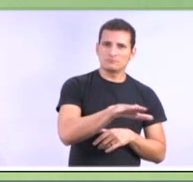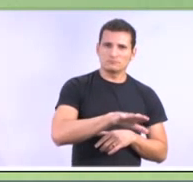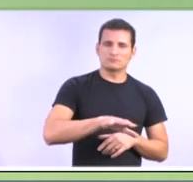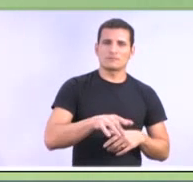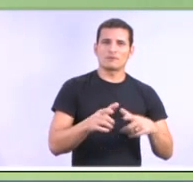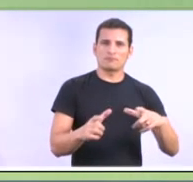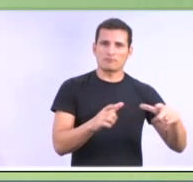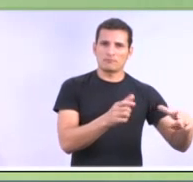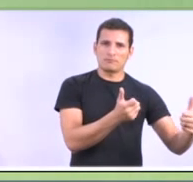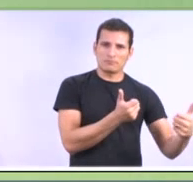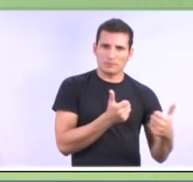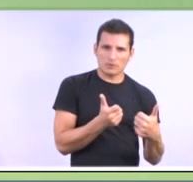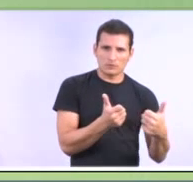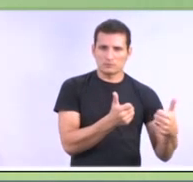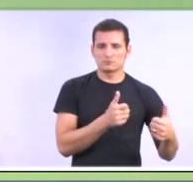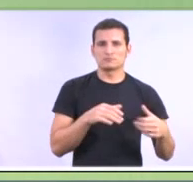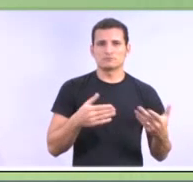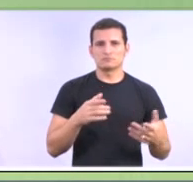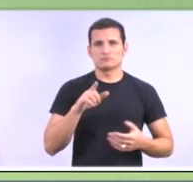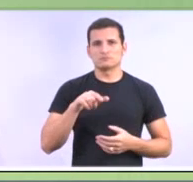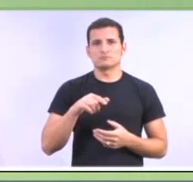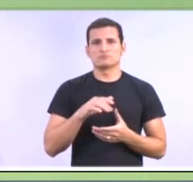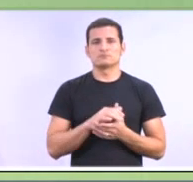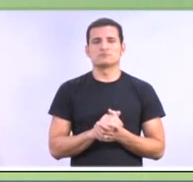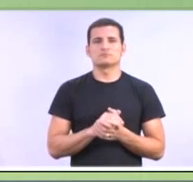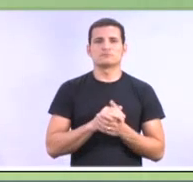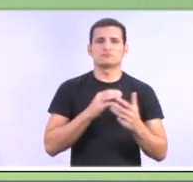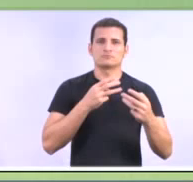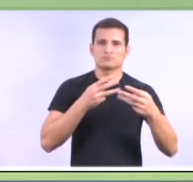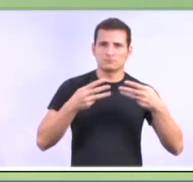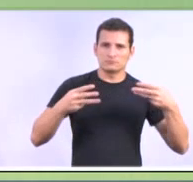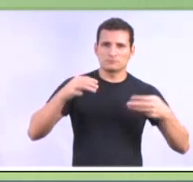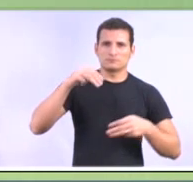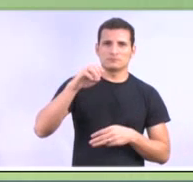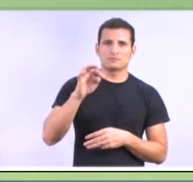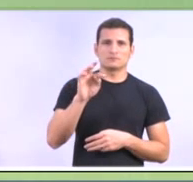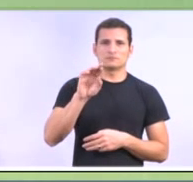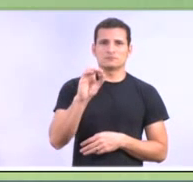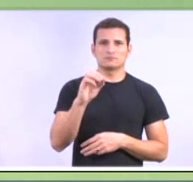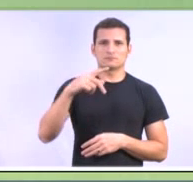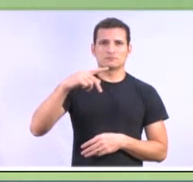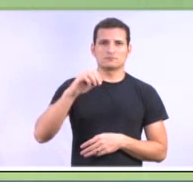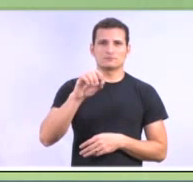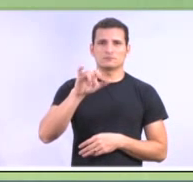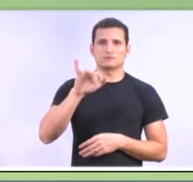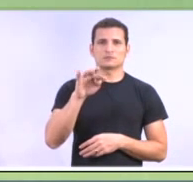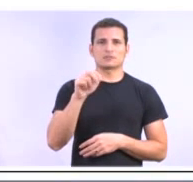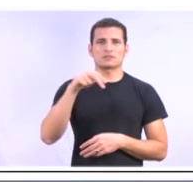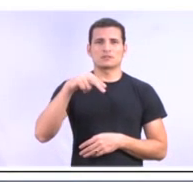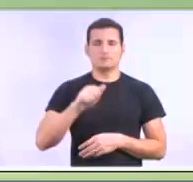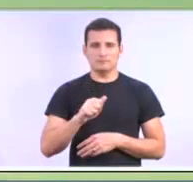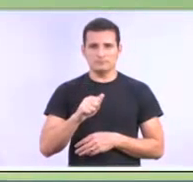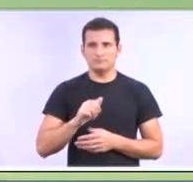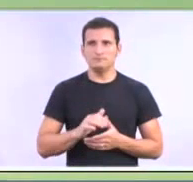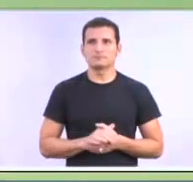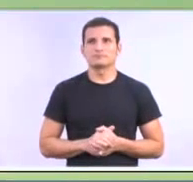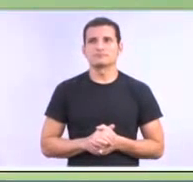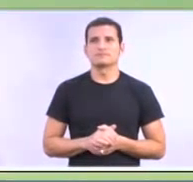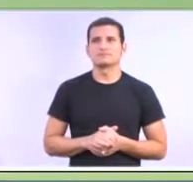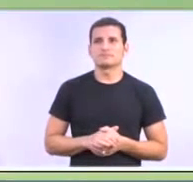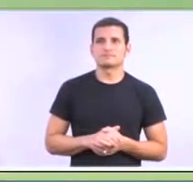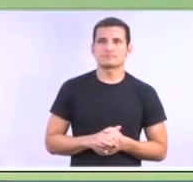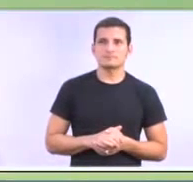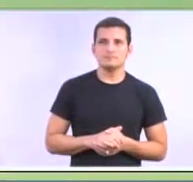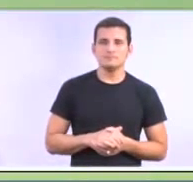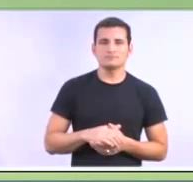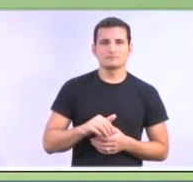próximo, enfim, tudo isso daí compõe uma rede metropolitana, correto? E por final agora, nós vamos falar